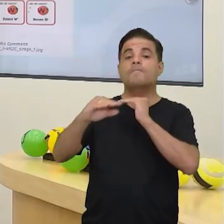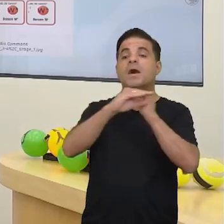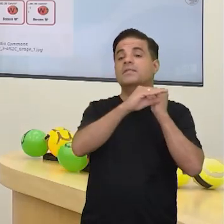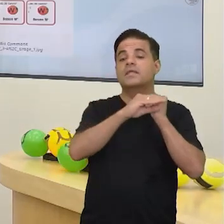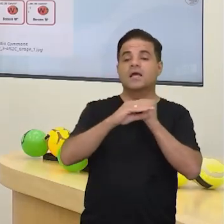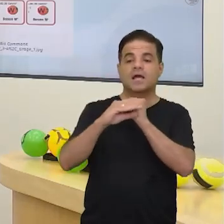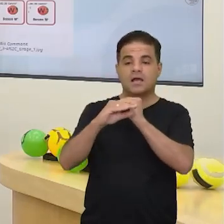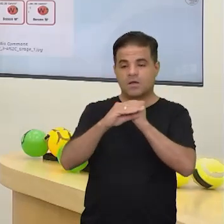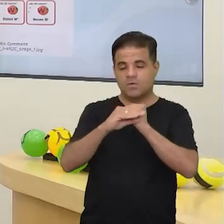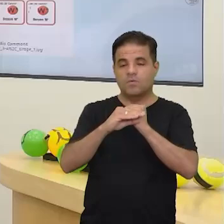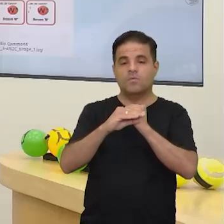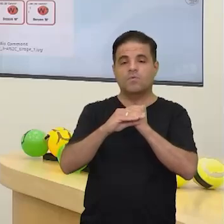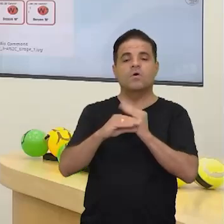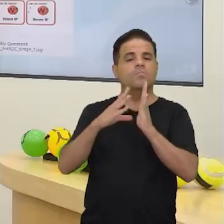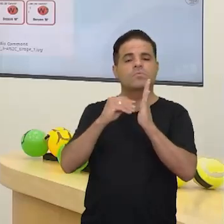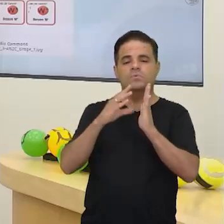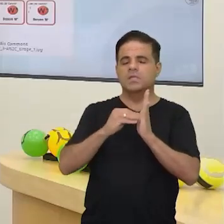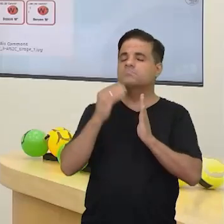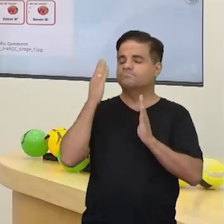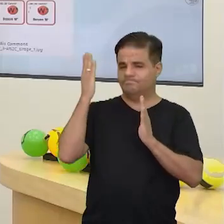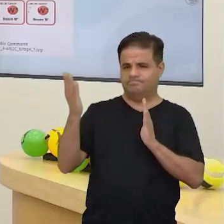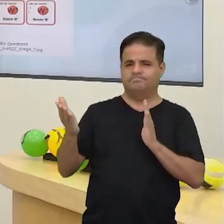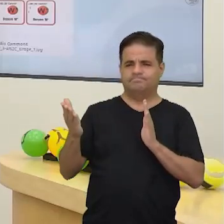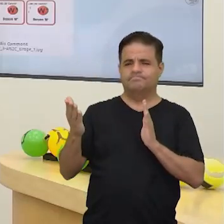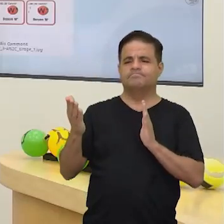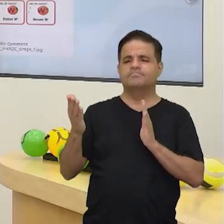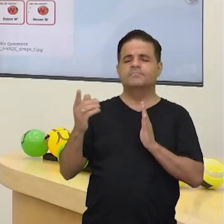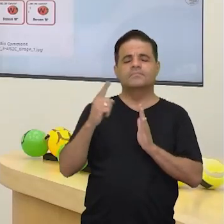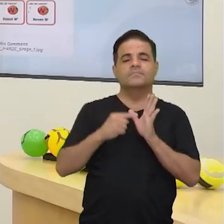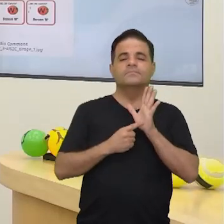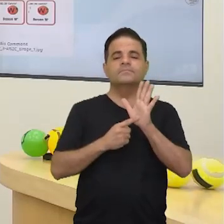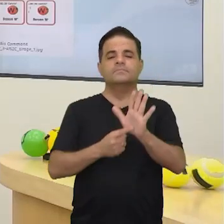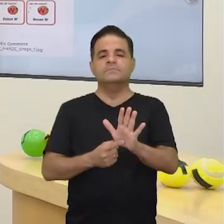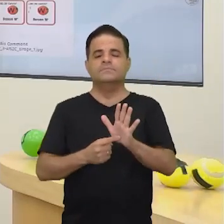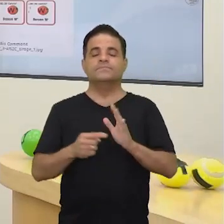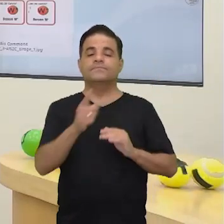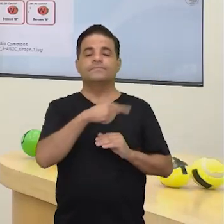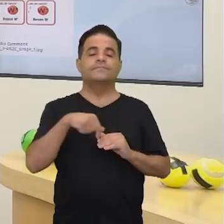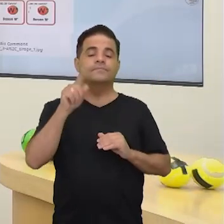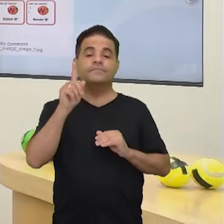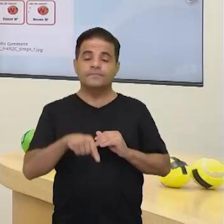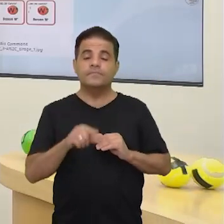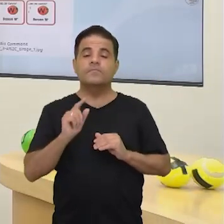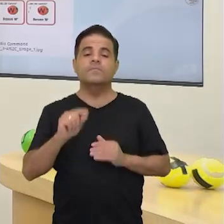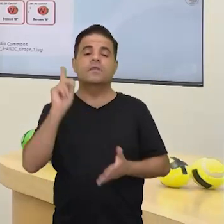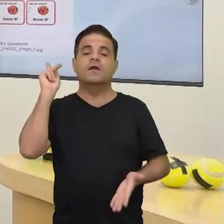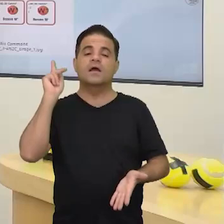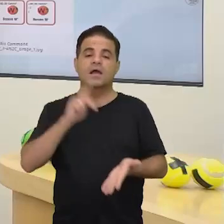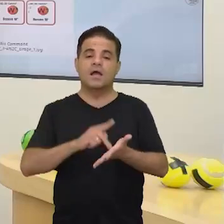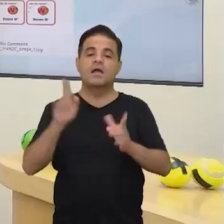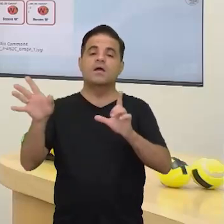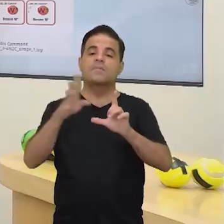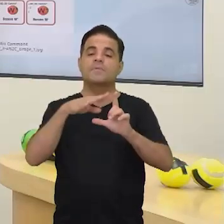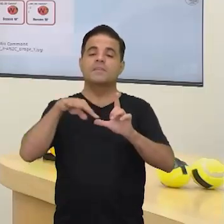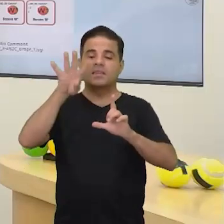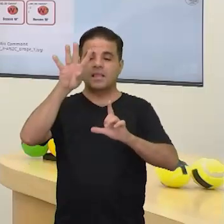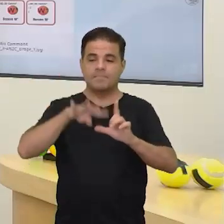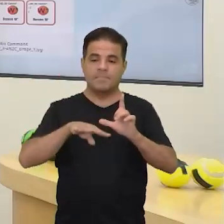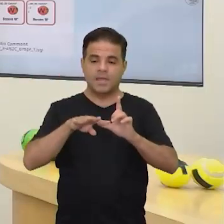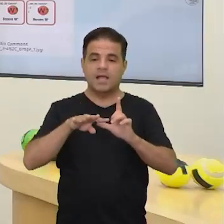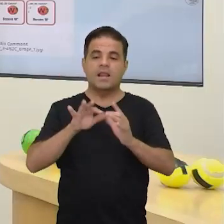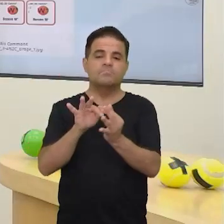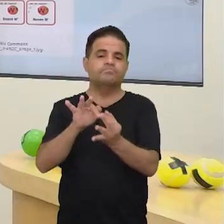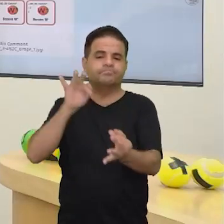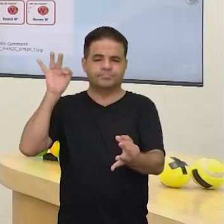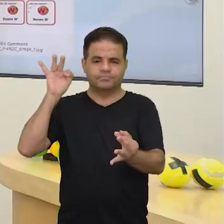padrão. O modelo padrão é o modelo aí, que é essa que a gente mostra aqui, que seria a verdadeira tabela periódica aí,